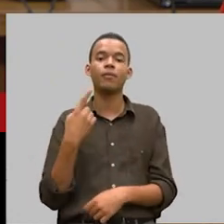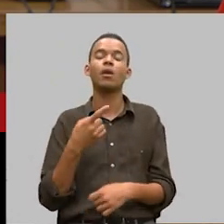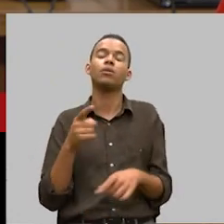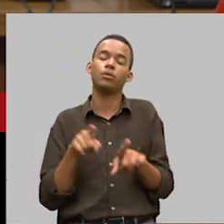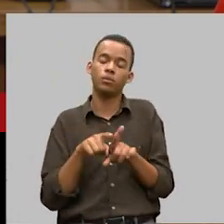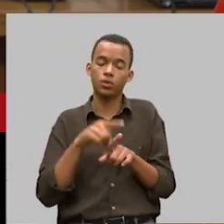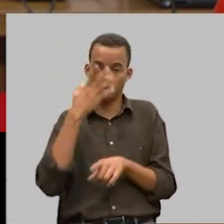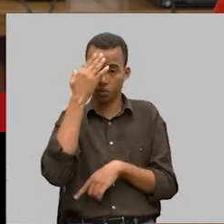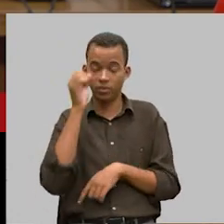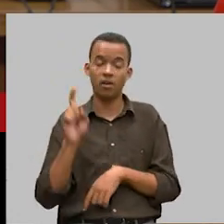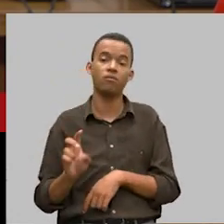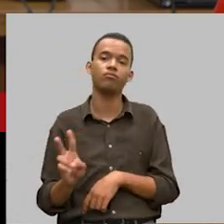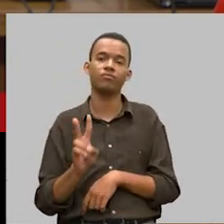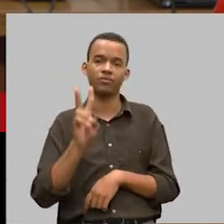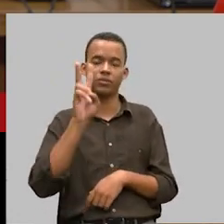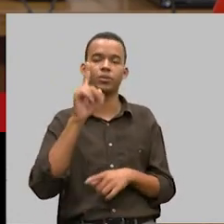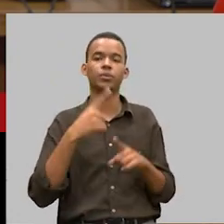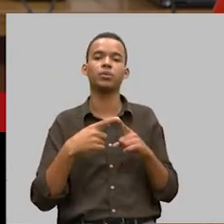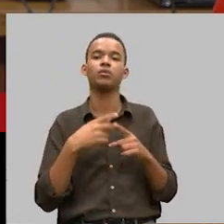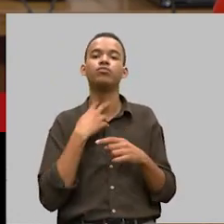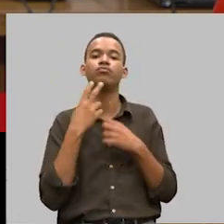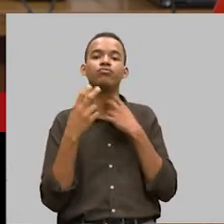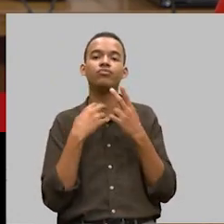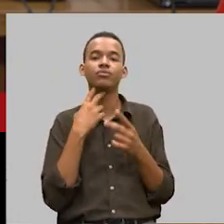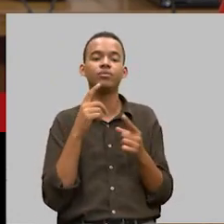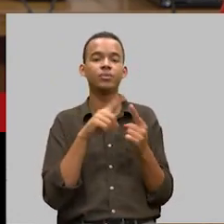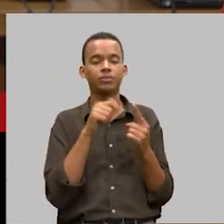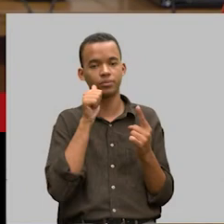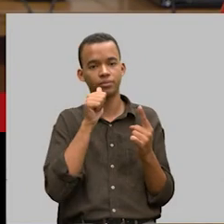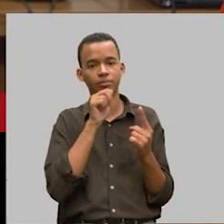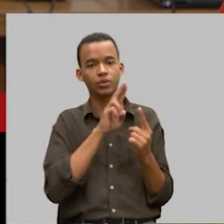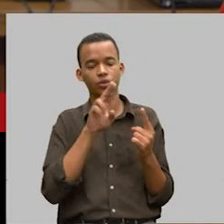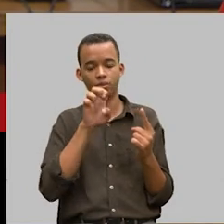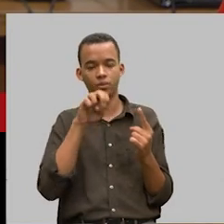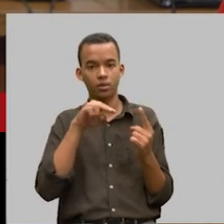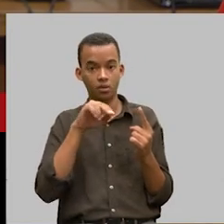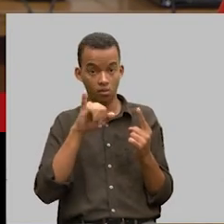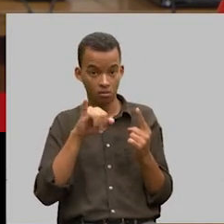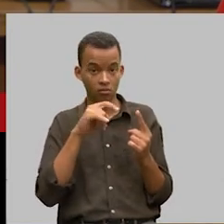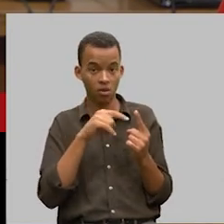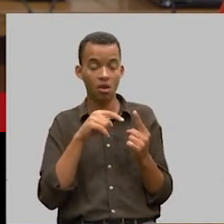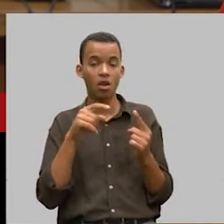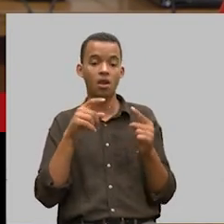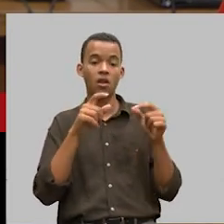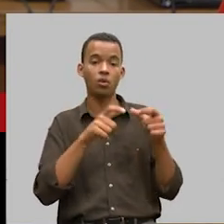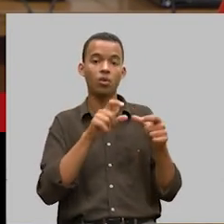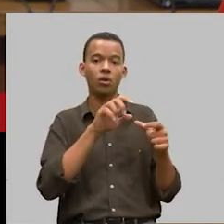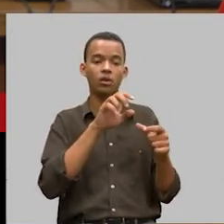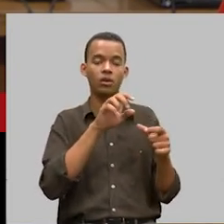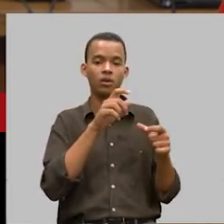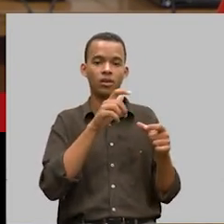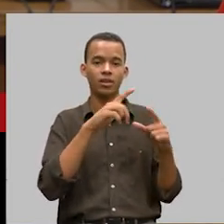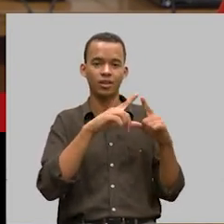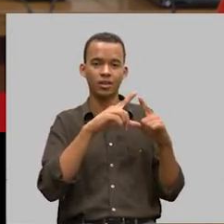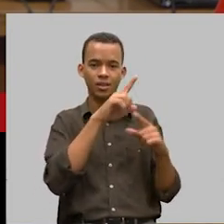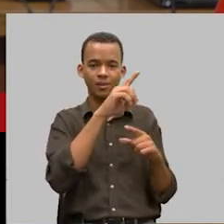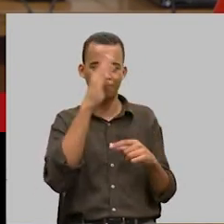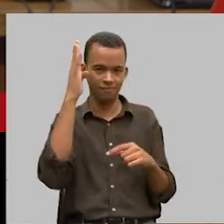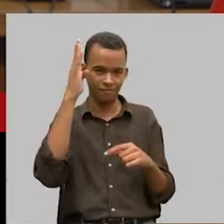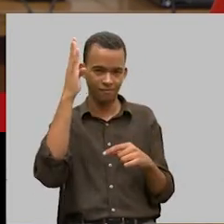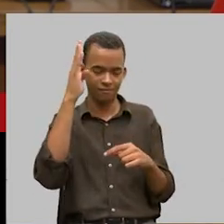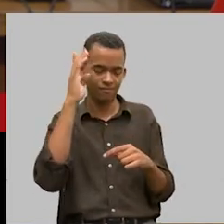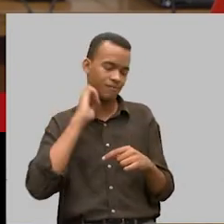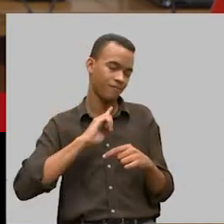cara vozes como as da dona Eni do Triângulo Mineiro querida educanda e Educadora de Jovens e